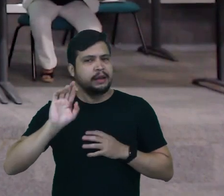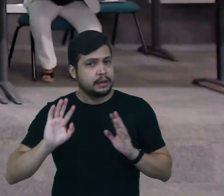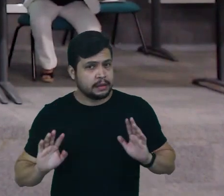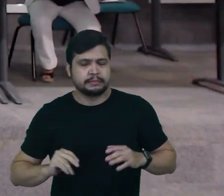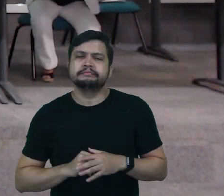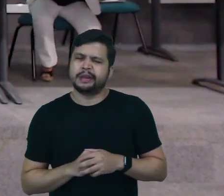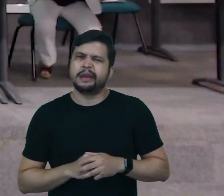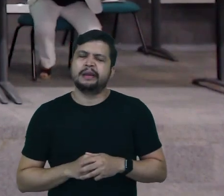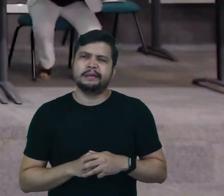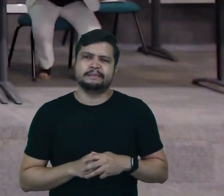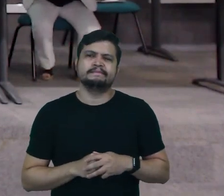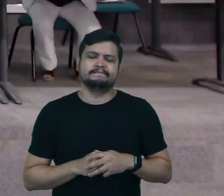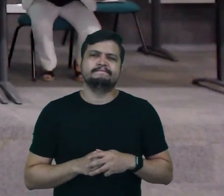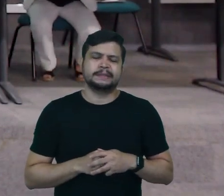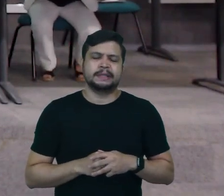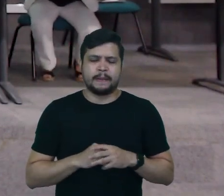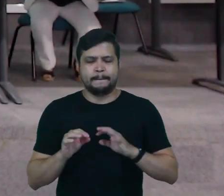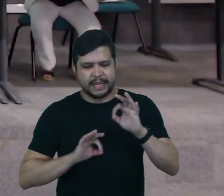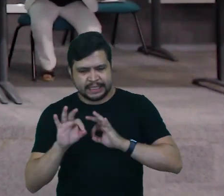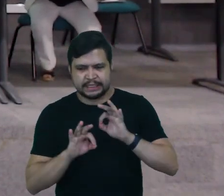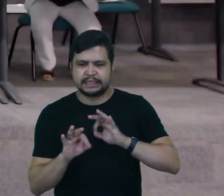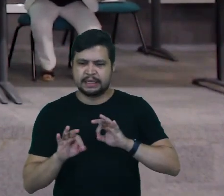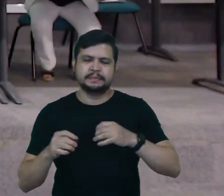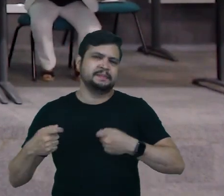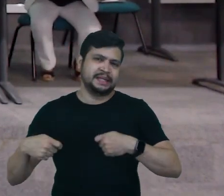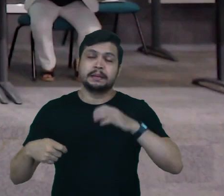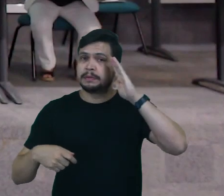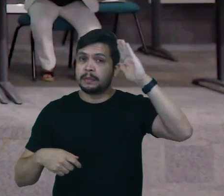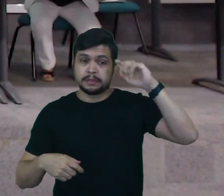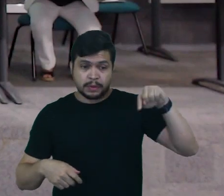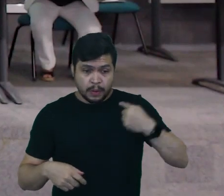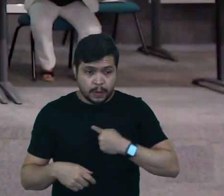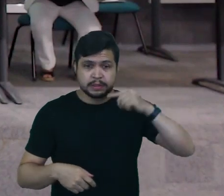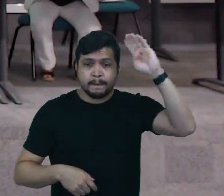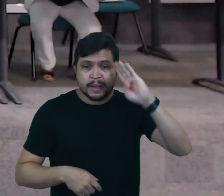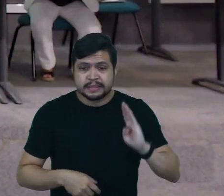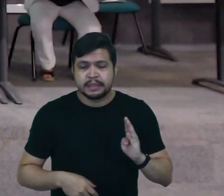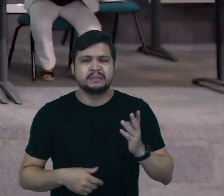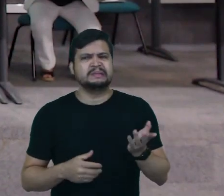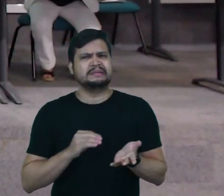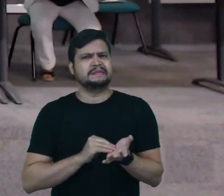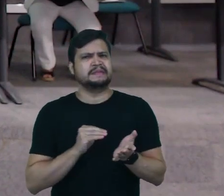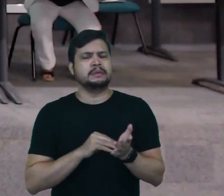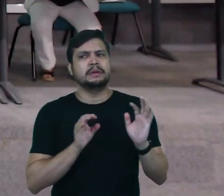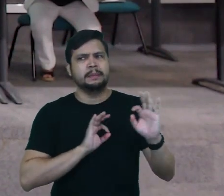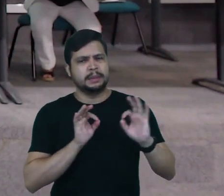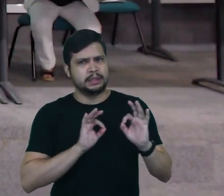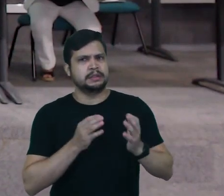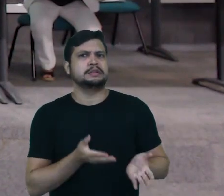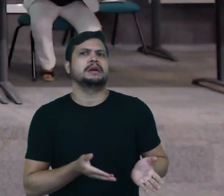É uma boa palavra. É uma boa palavra, principalmente para nós brasileiros que não planejamos coisa nenhuma. A